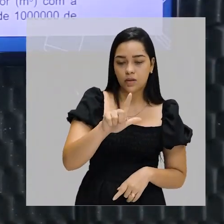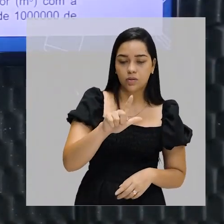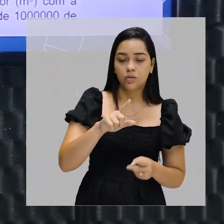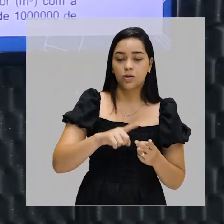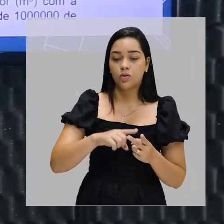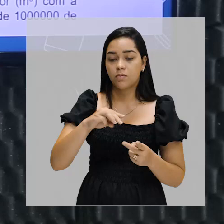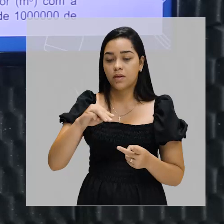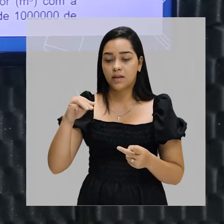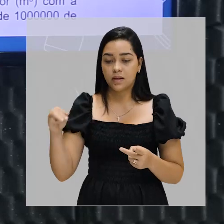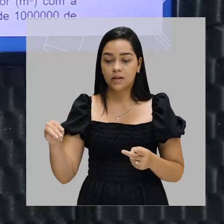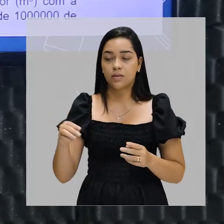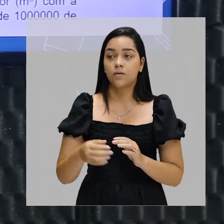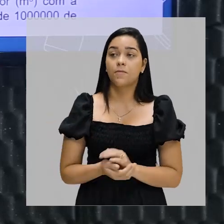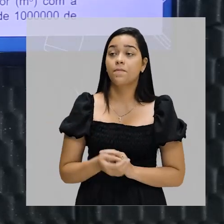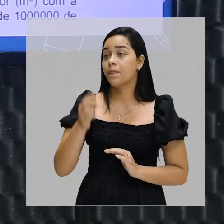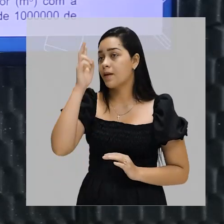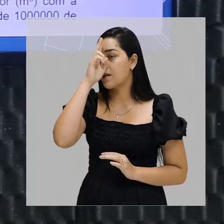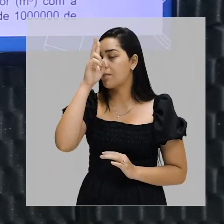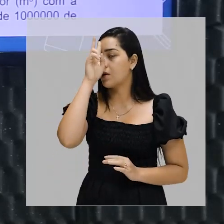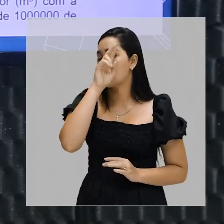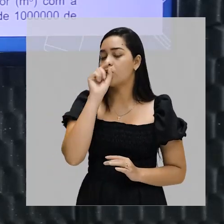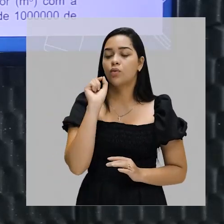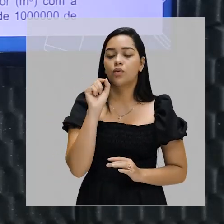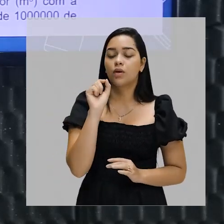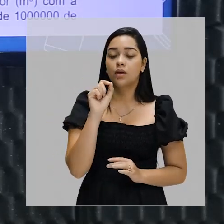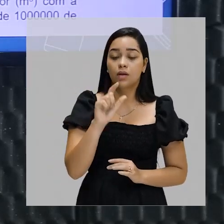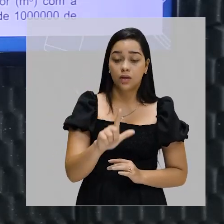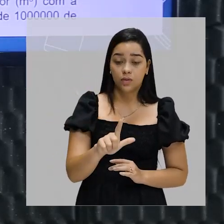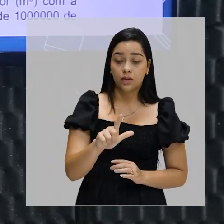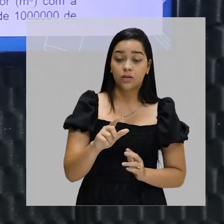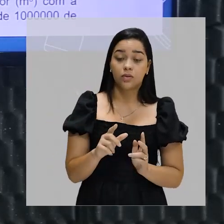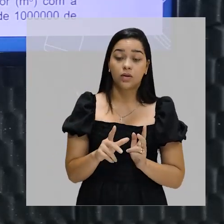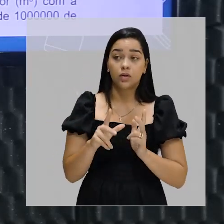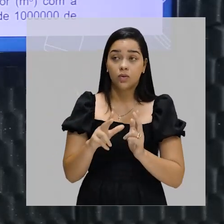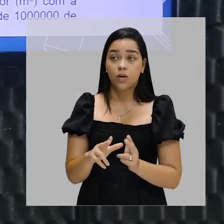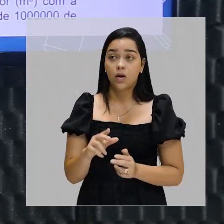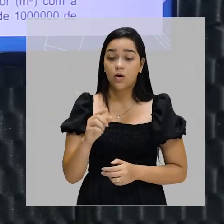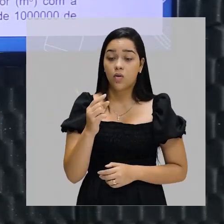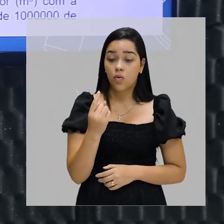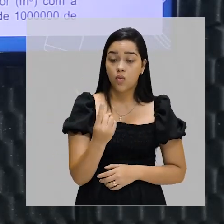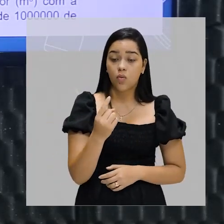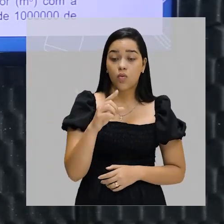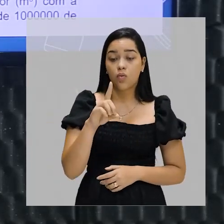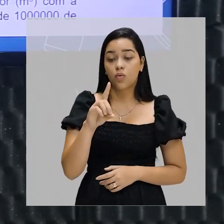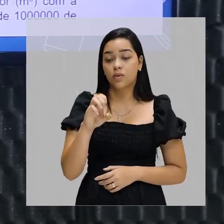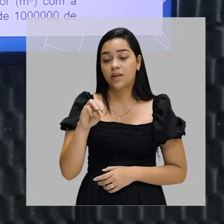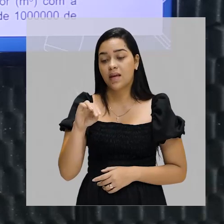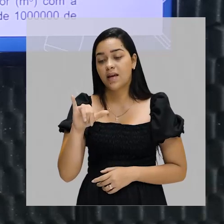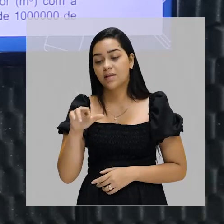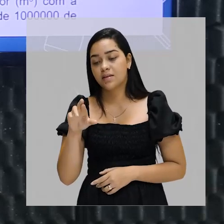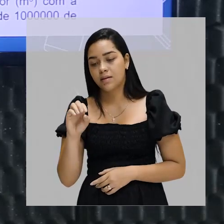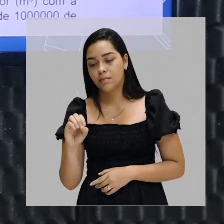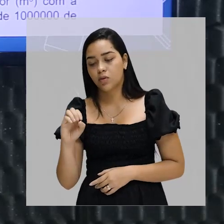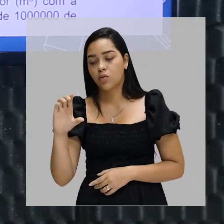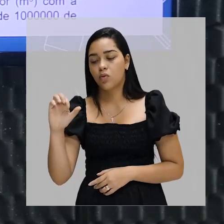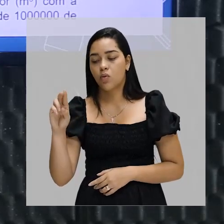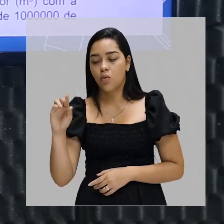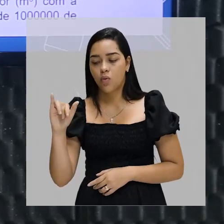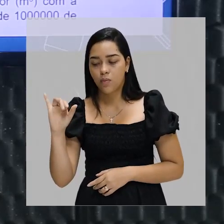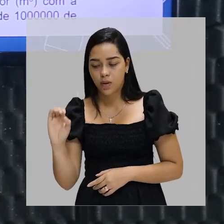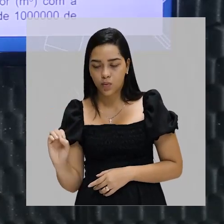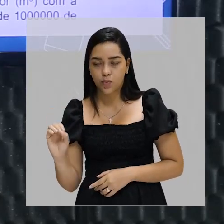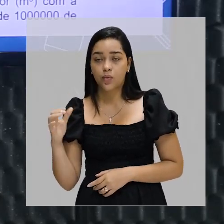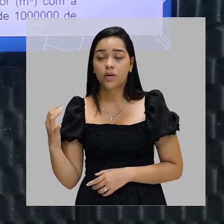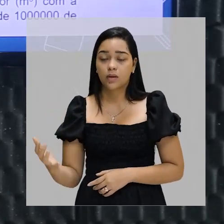mililitro. Lembrando que o litro equivale a 1 decímetro cúbico e o